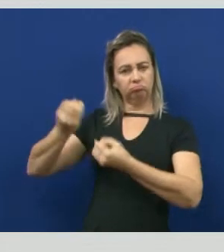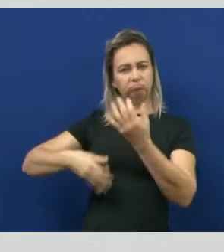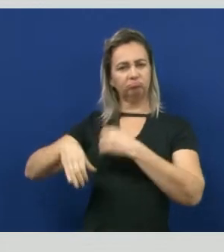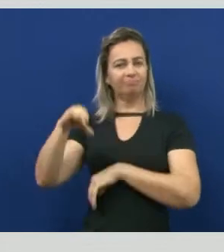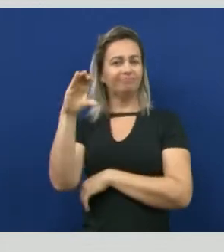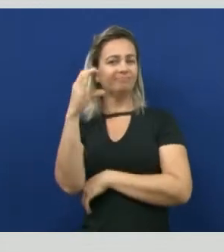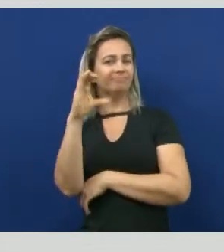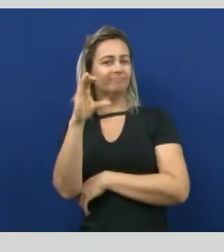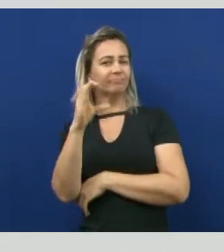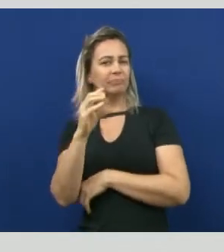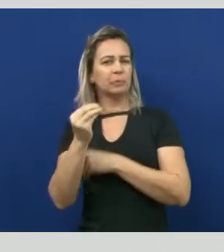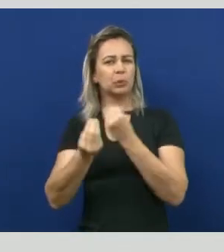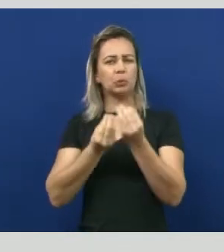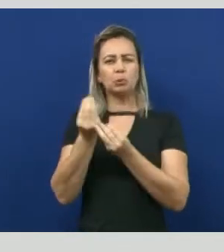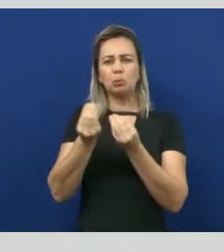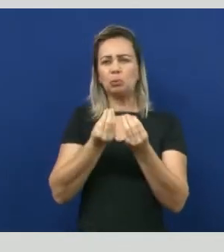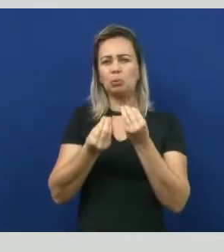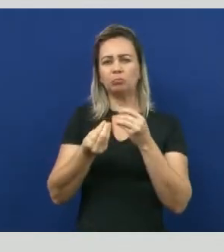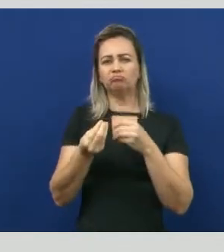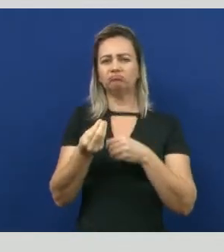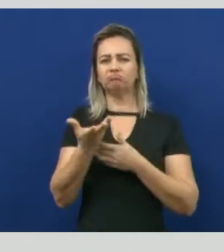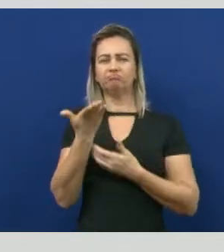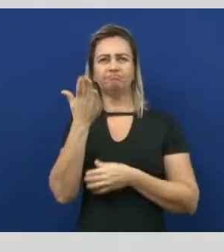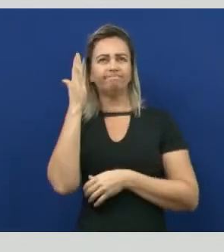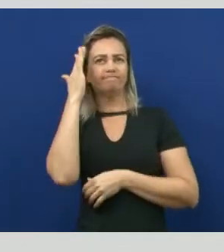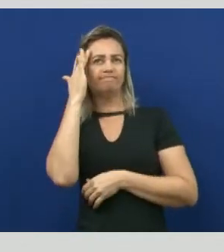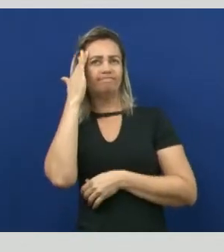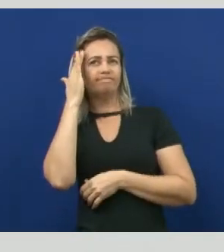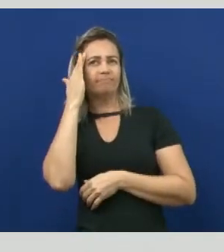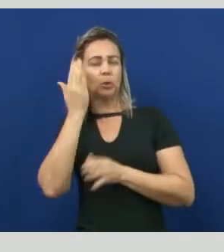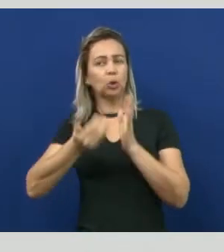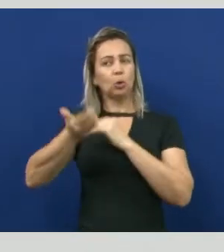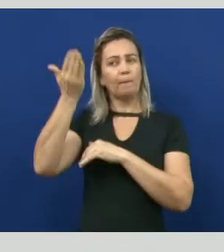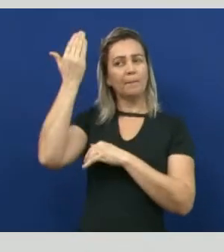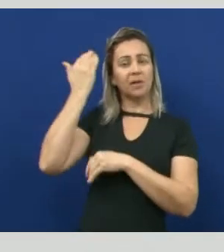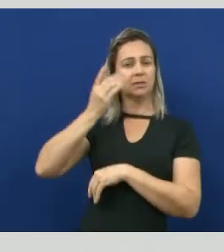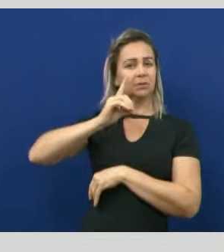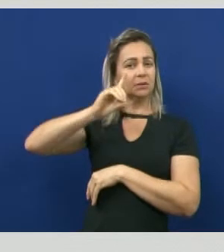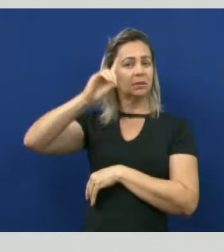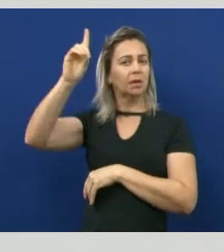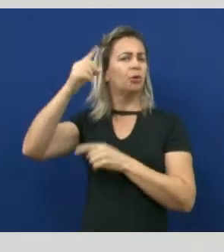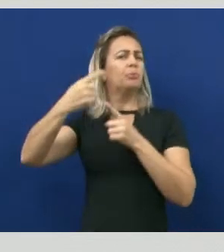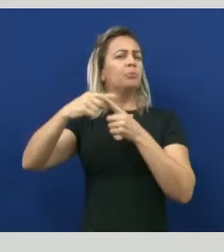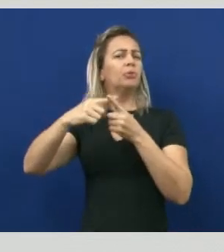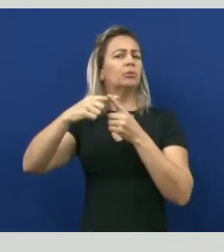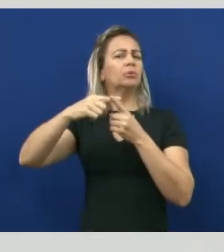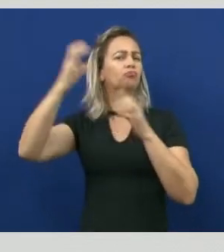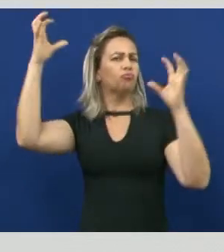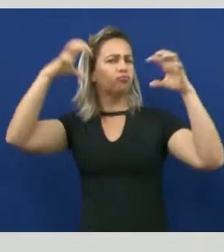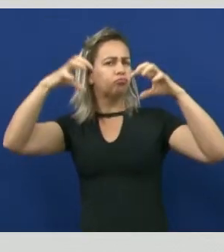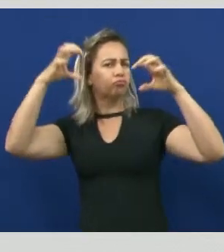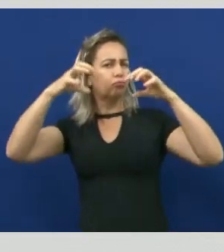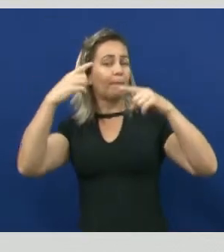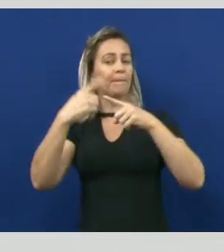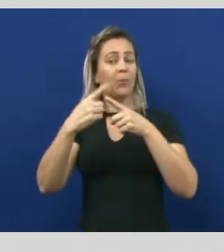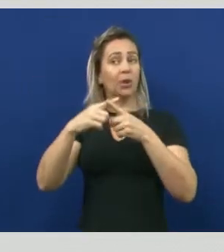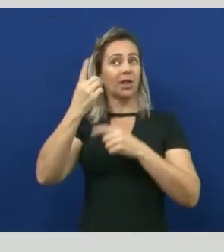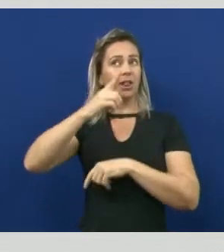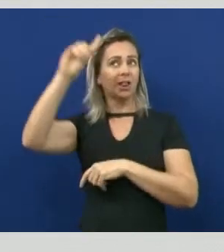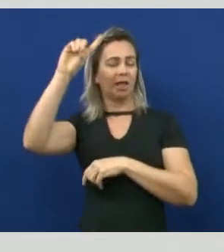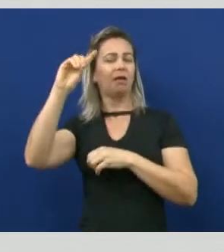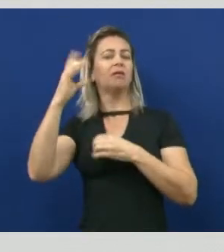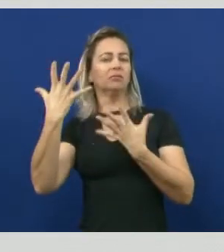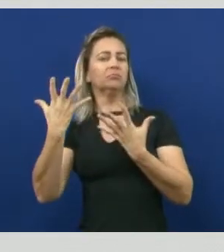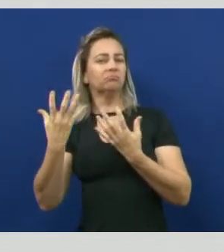era através de fenômenos divinos. Então, por exemplo, por que chovia? Porque o divino queria.